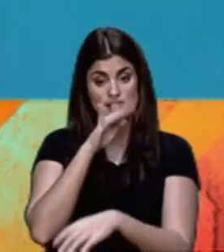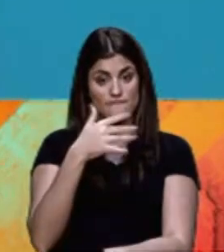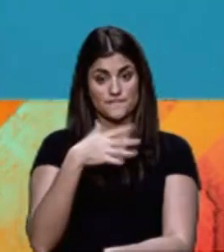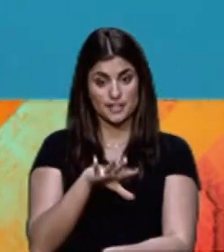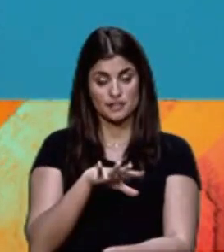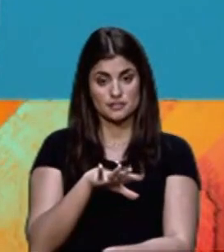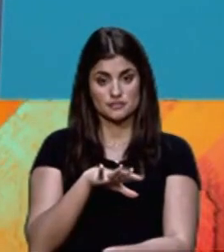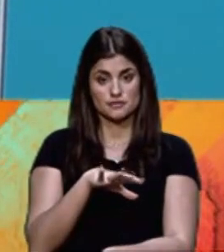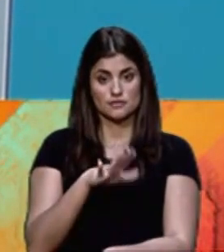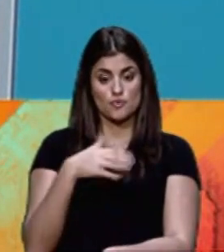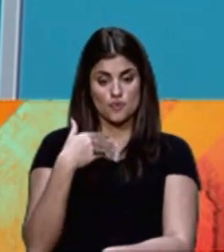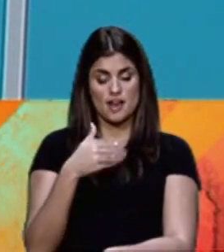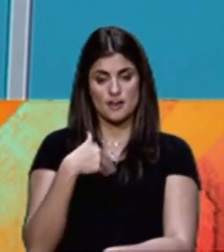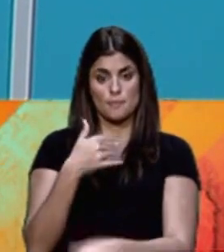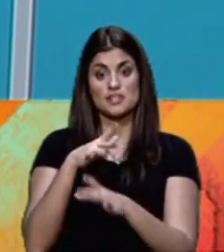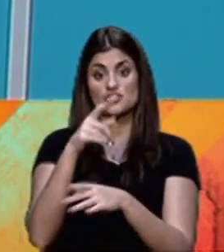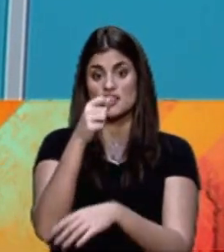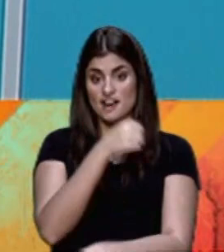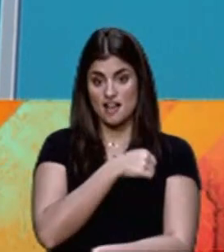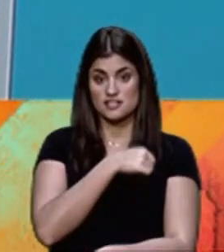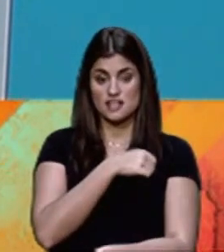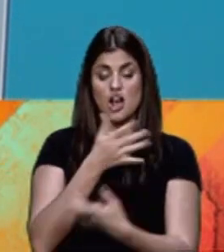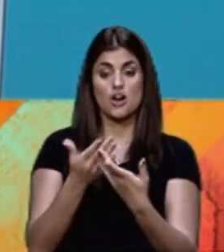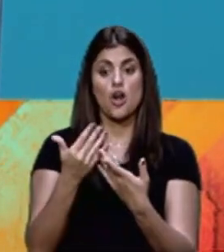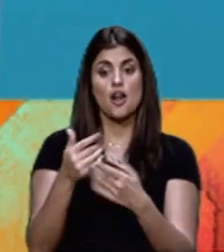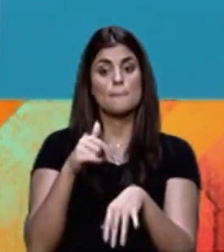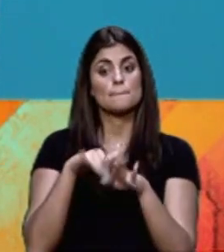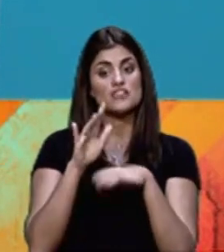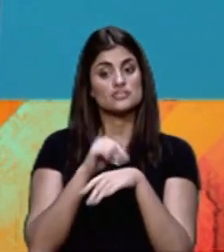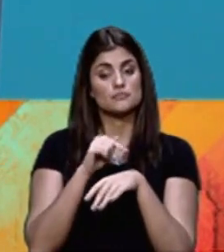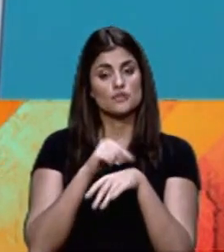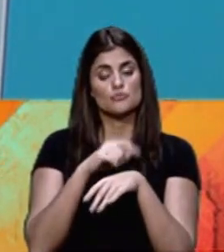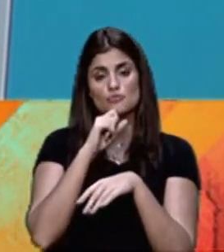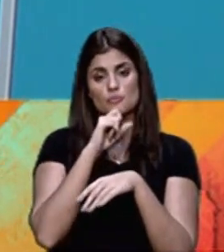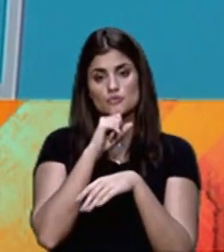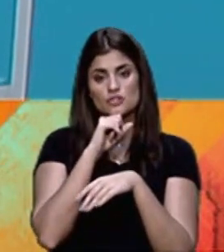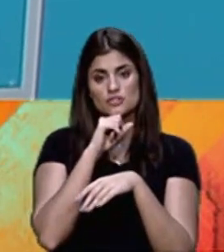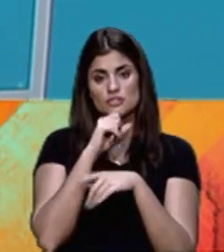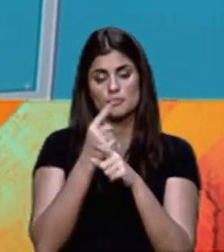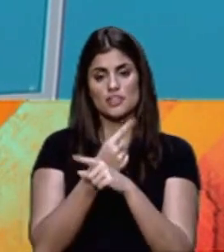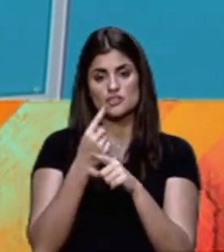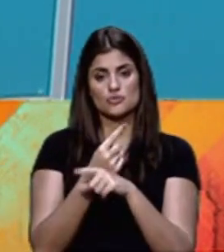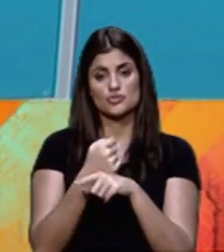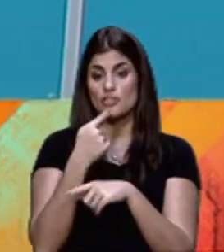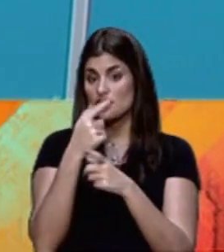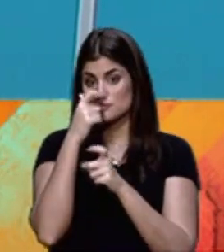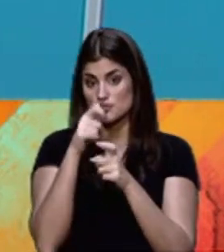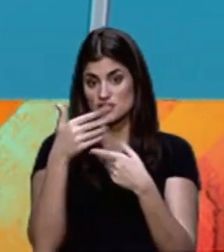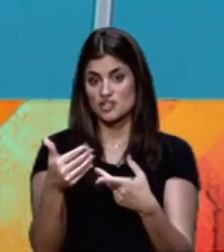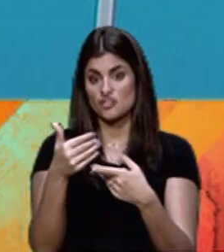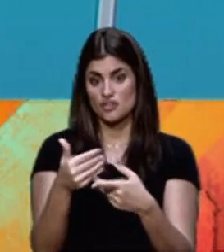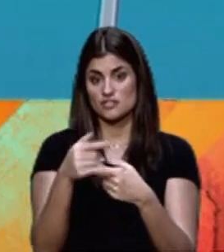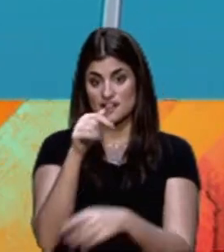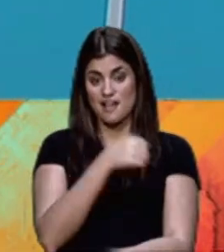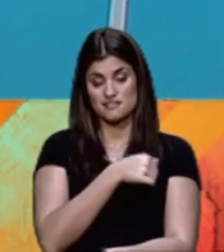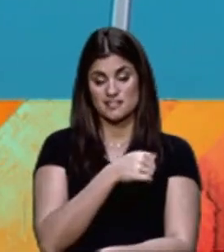quiserem estar a fazer, mas agora em casa também eu acho que têm mais tempo e, portanto, Sim. podem. Uma das coisas que eu digo às pessoas agora é para lá em